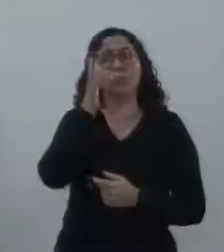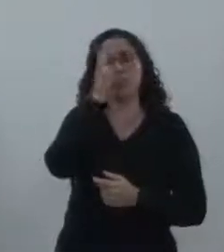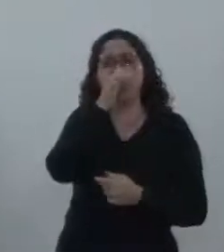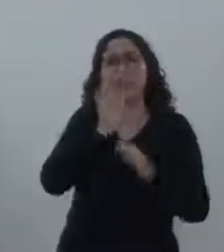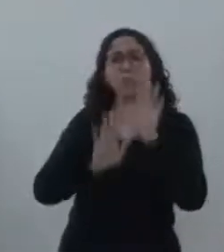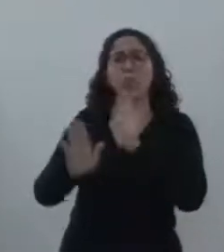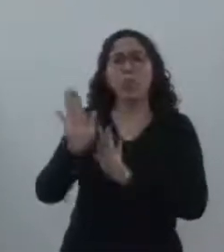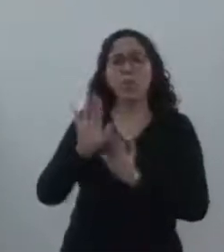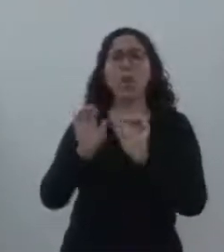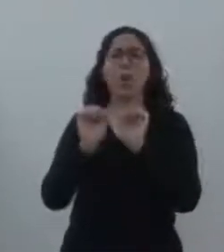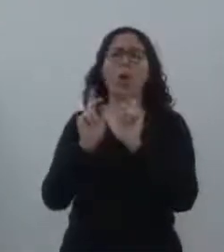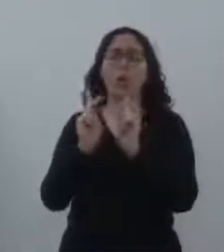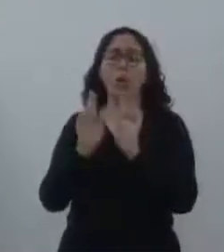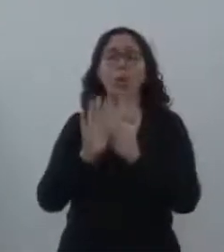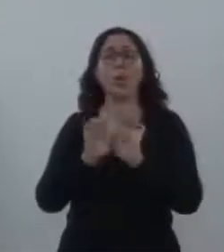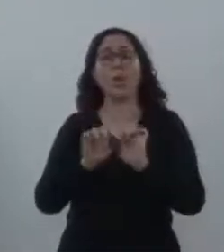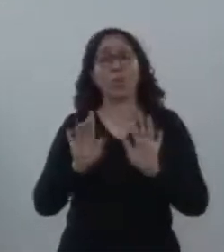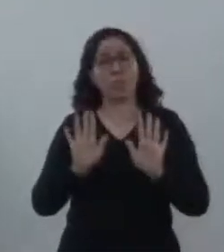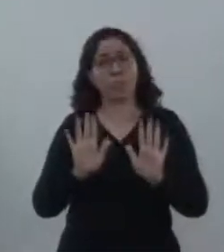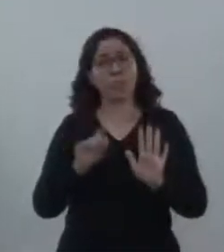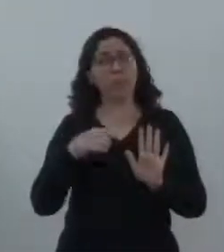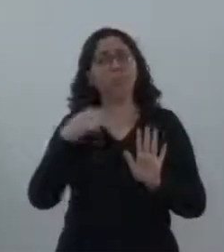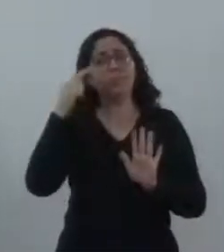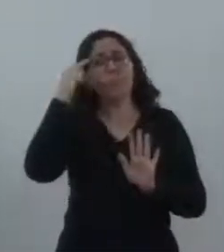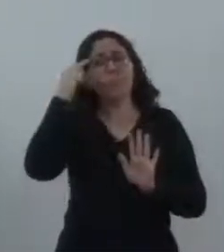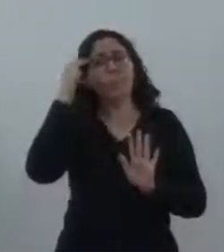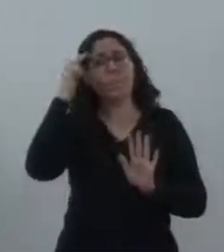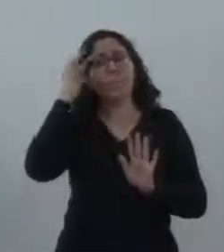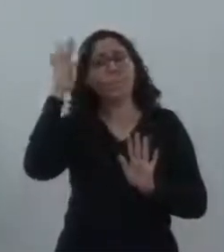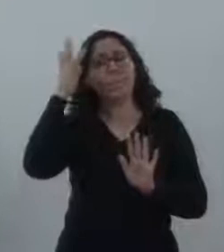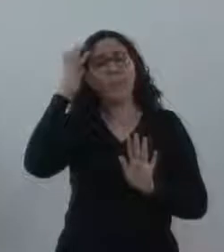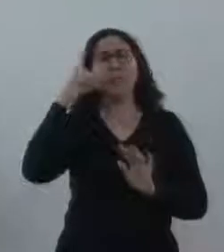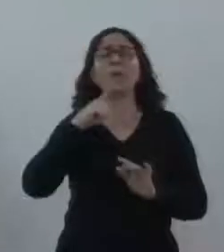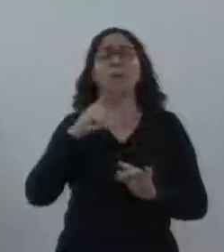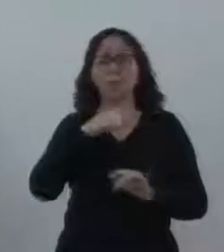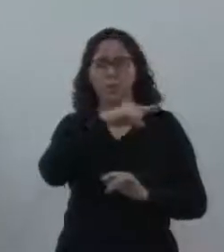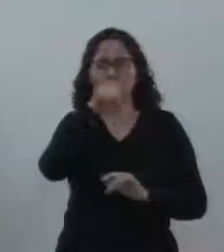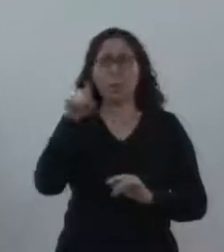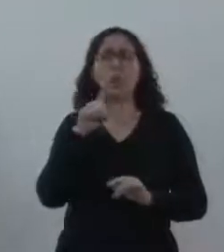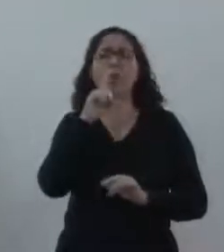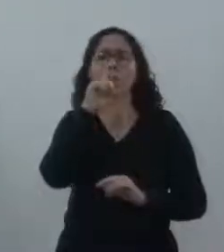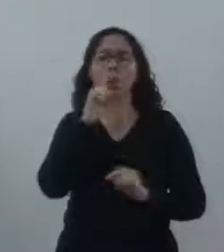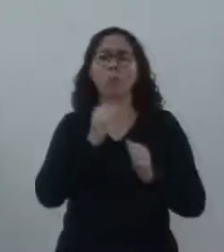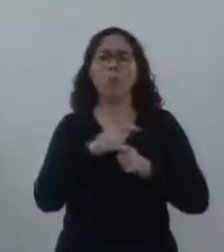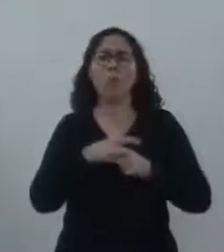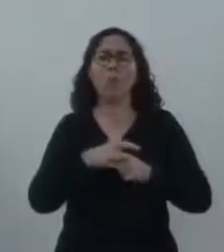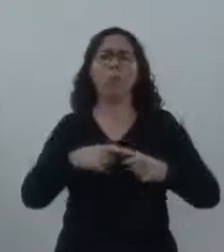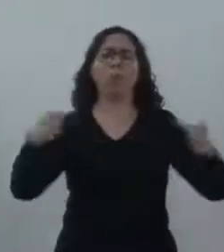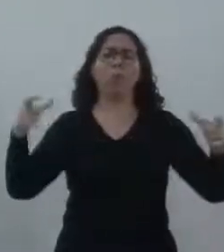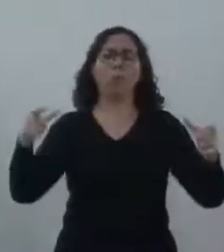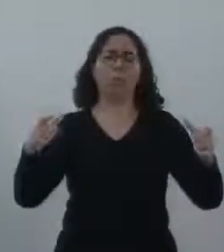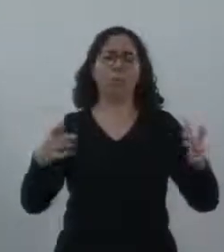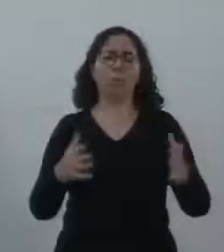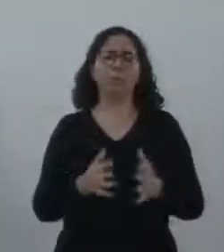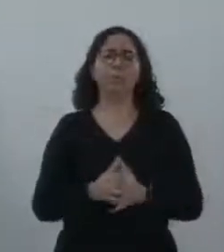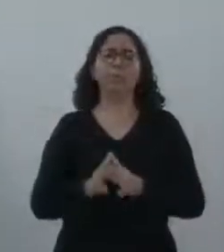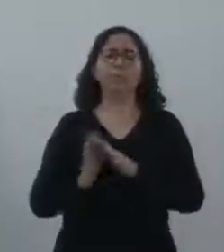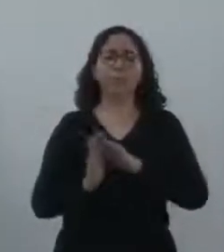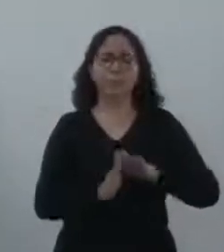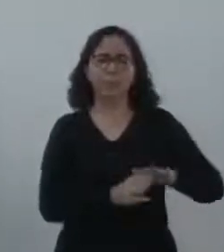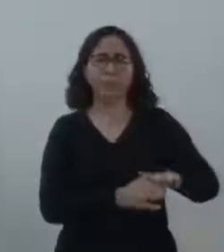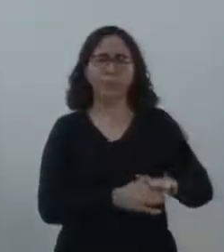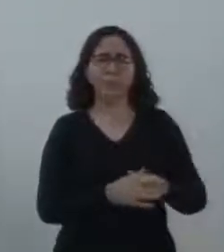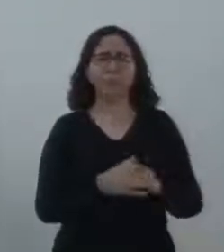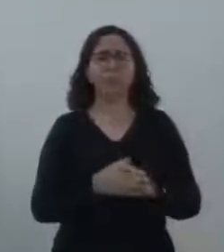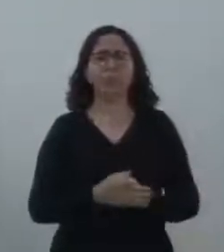mesmo tempo, a gente não pode deixar de pensar que o risco continua por perto. Então, aqui é a minha solidariedade. O segundo ponto que eu